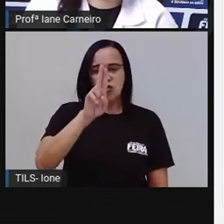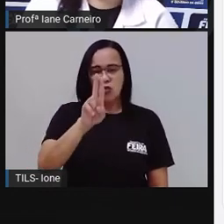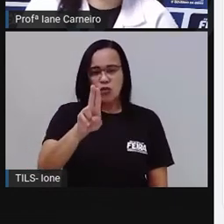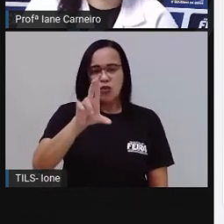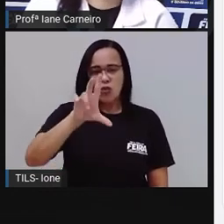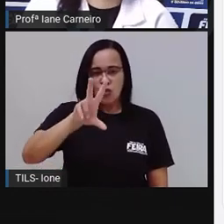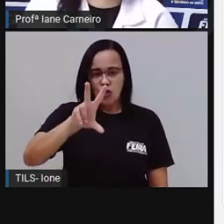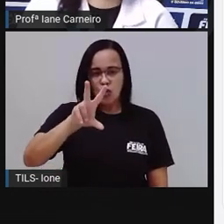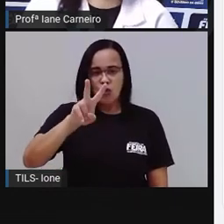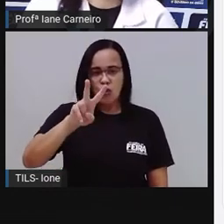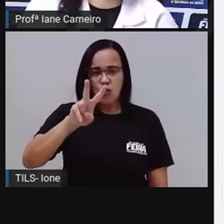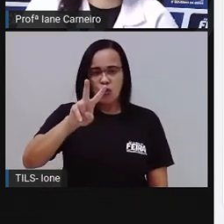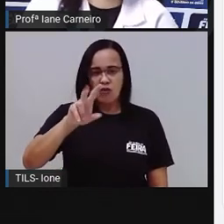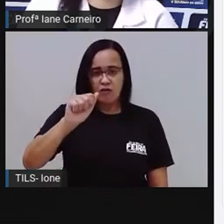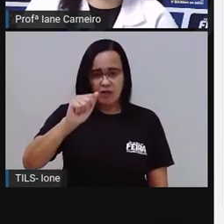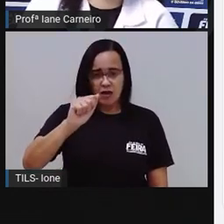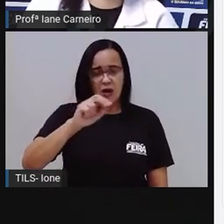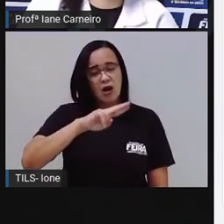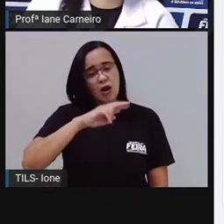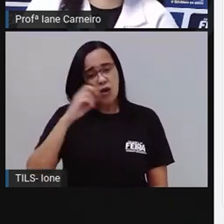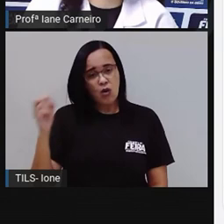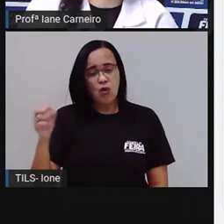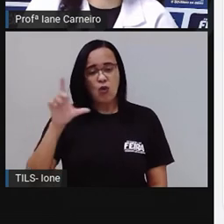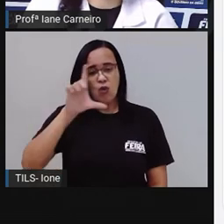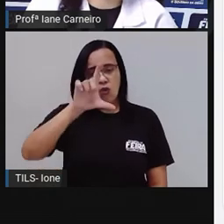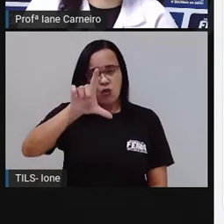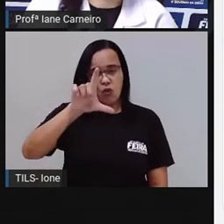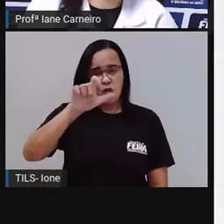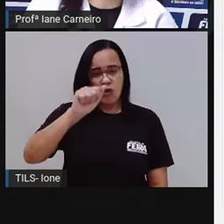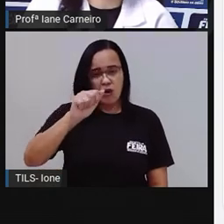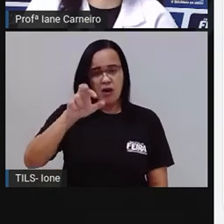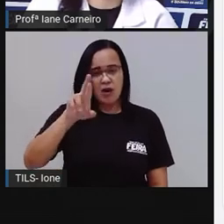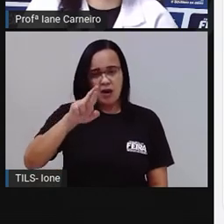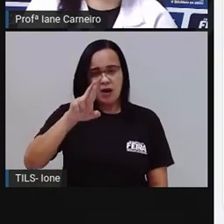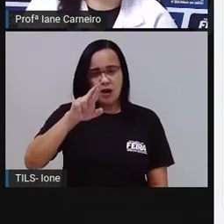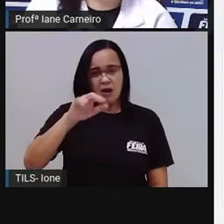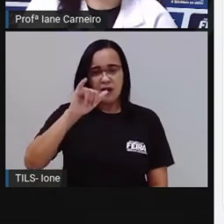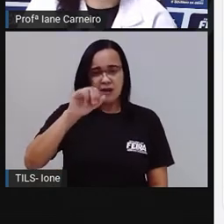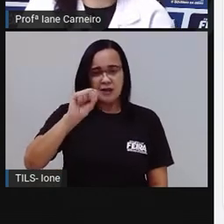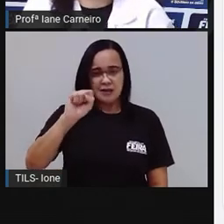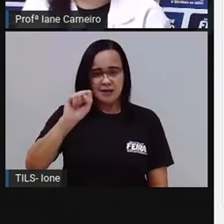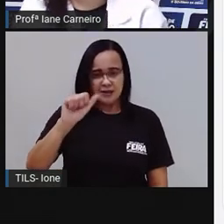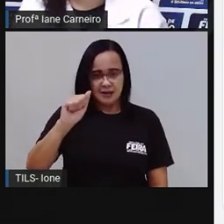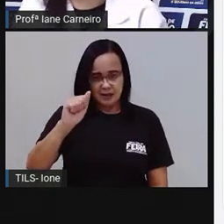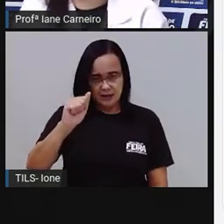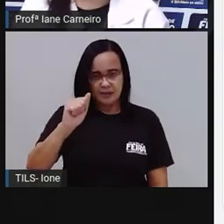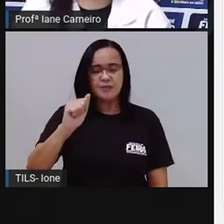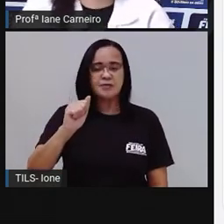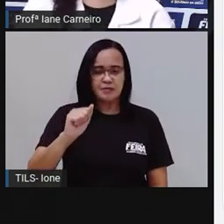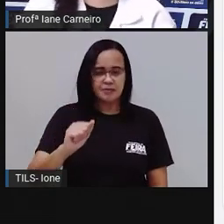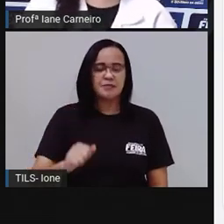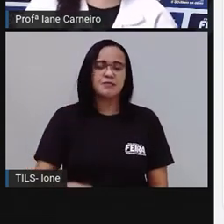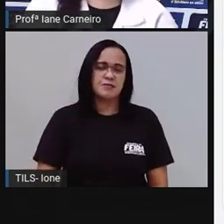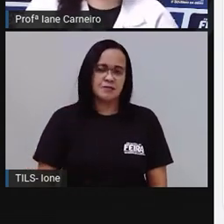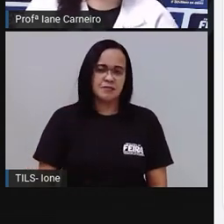ou lariça, né? Então a gente não fala L-luva, L-uva, a gente